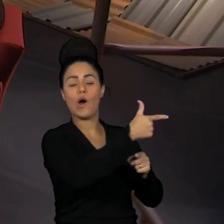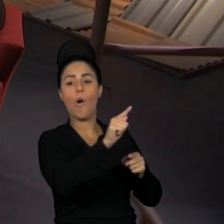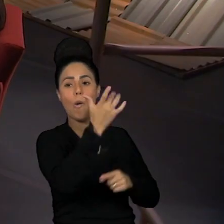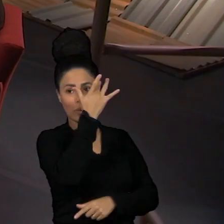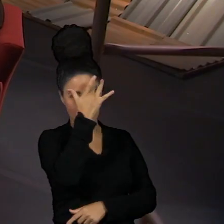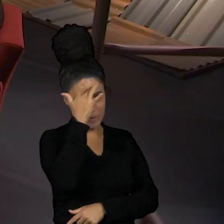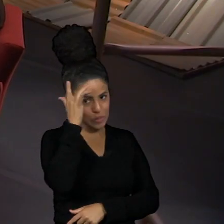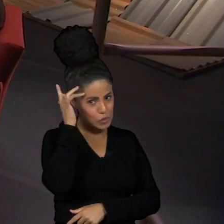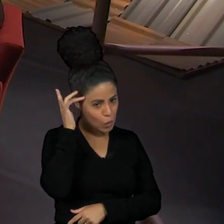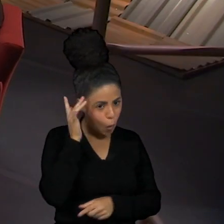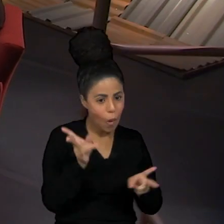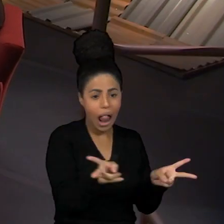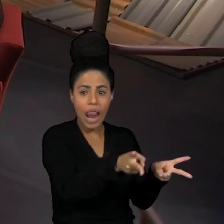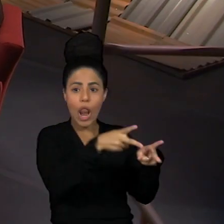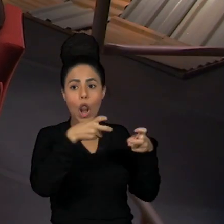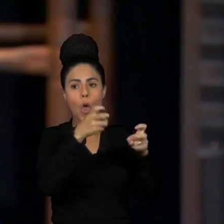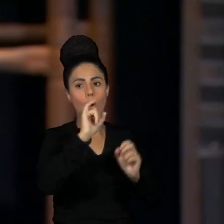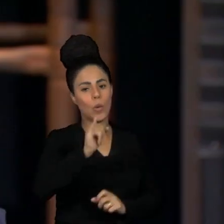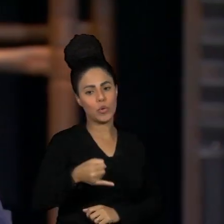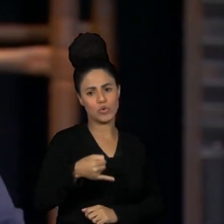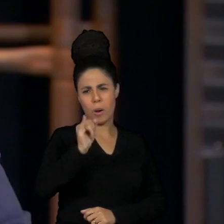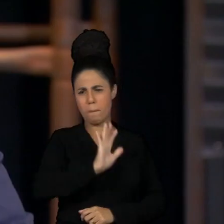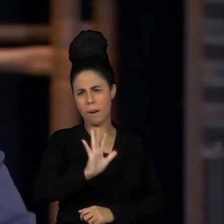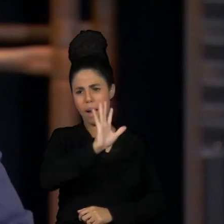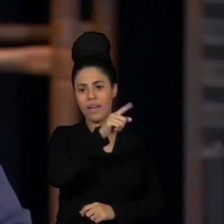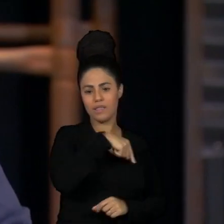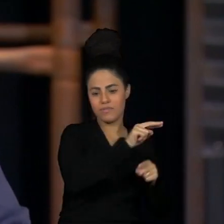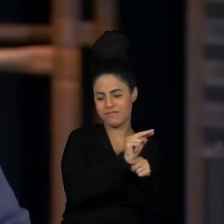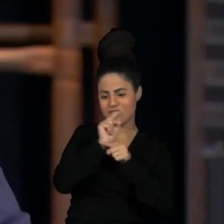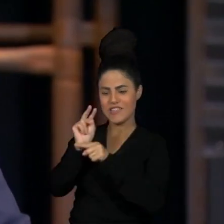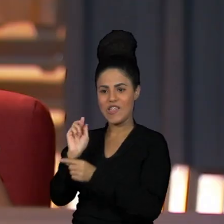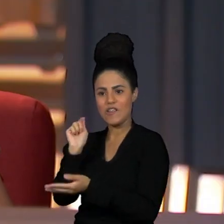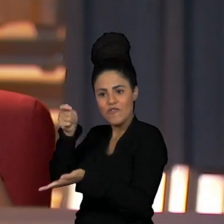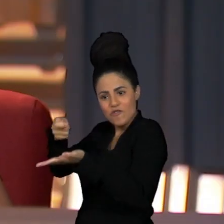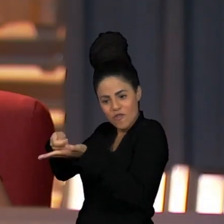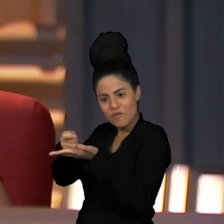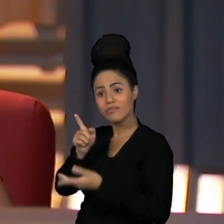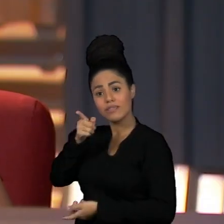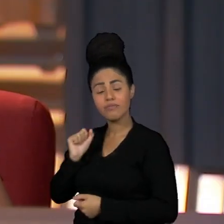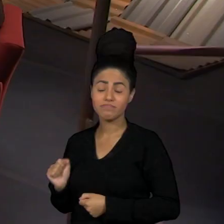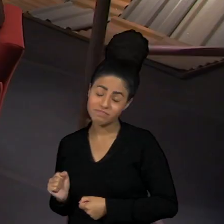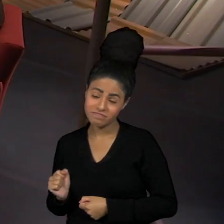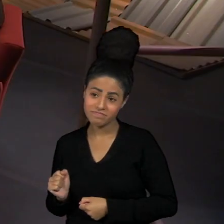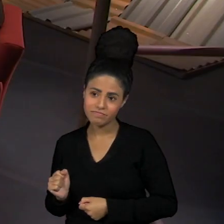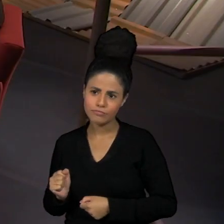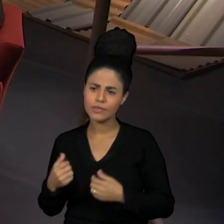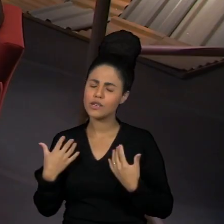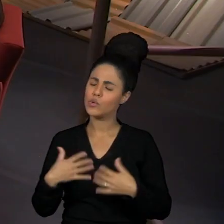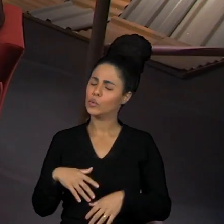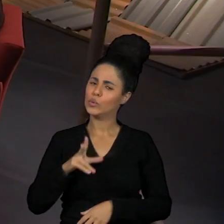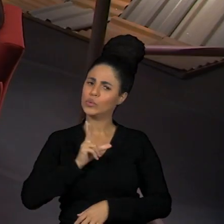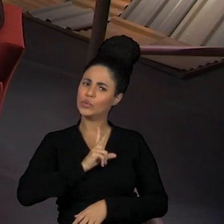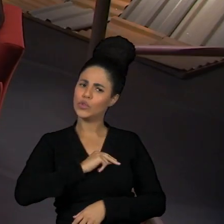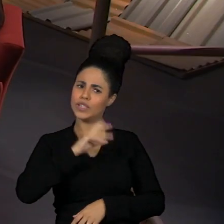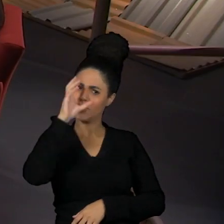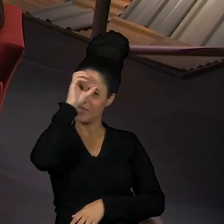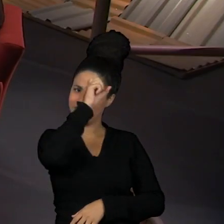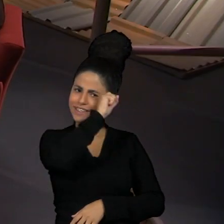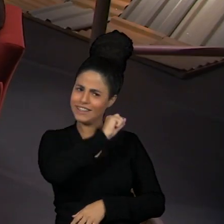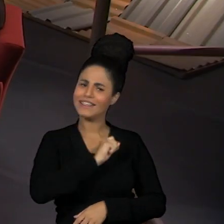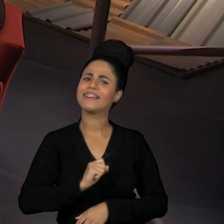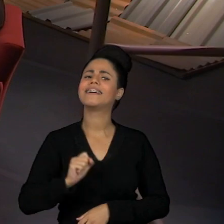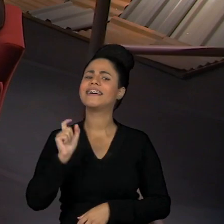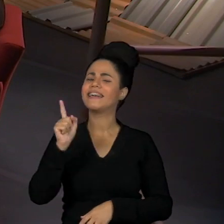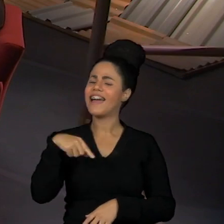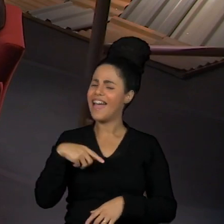juros muito com maiores. Juros muito maior. Mas você já está ganhando um jurinho do banco, Do é isso? banco, exatamente. Olha, já estou aprendendo uns Aí negócios fica esse